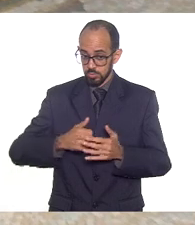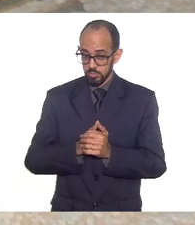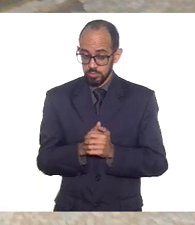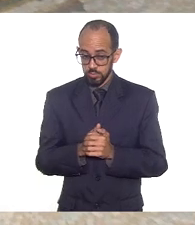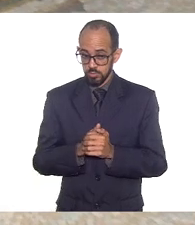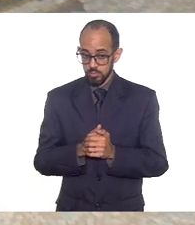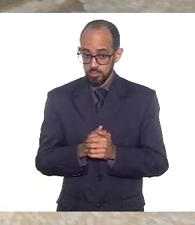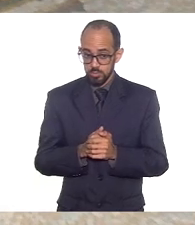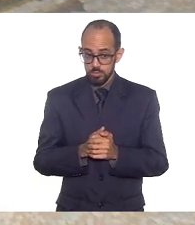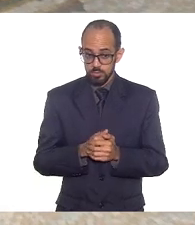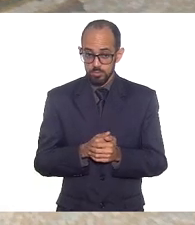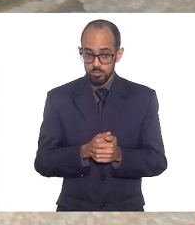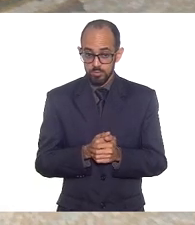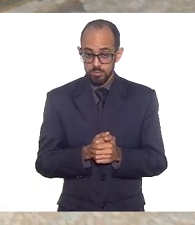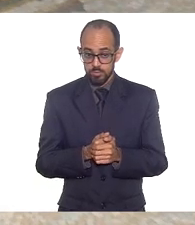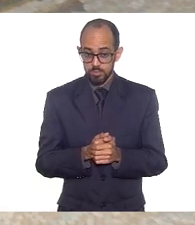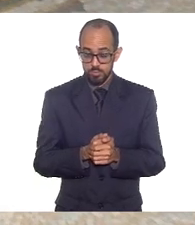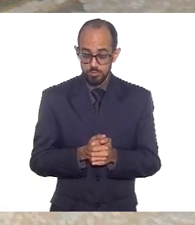do Daniel